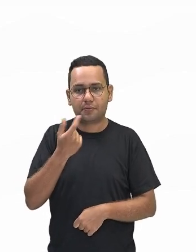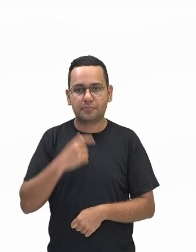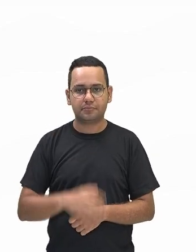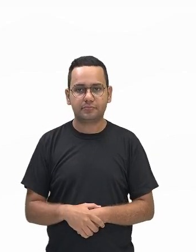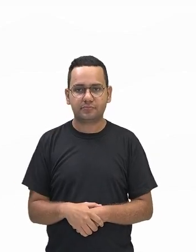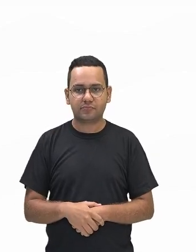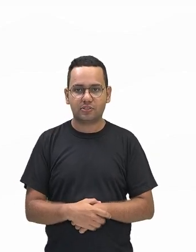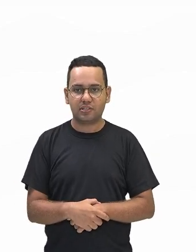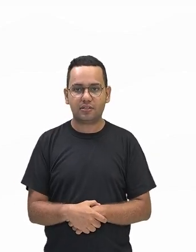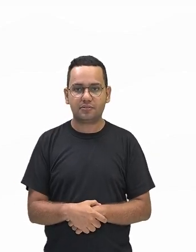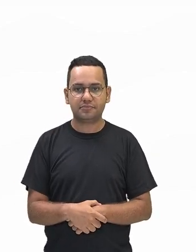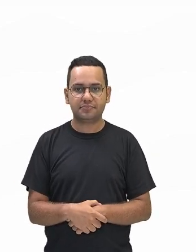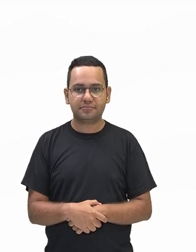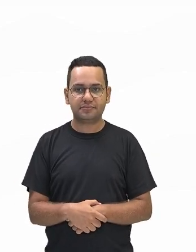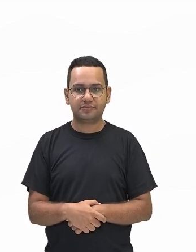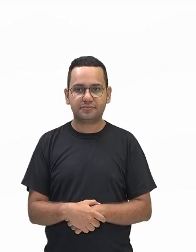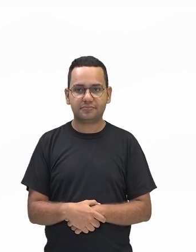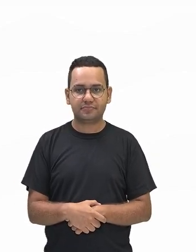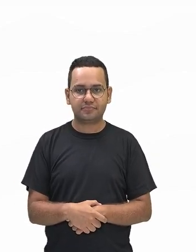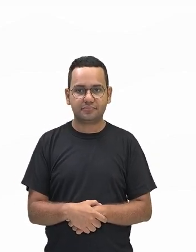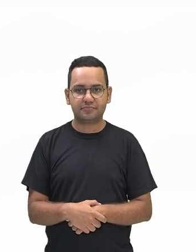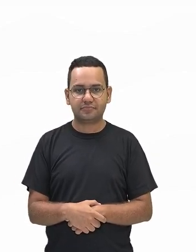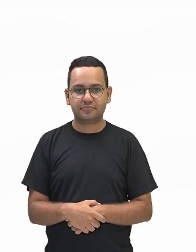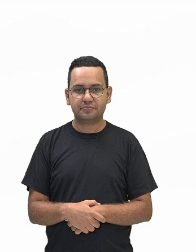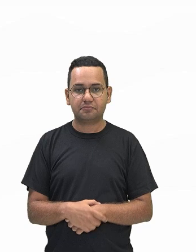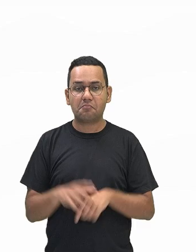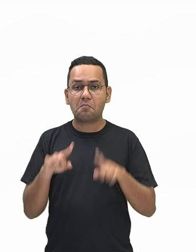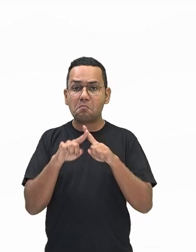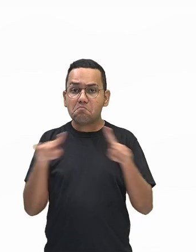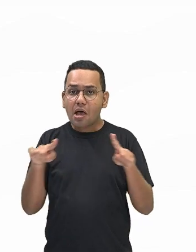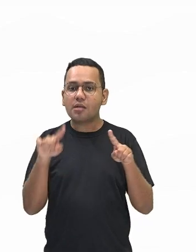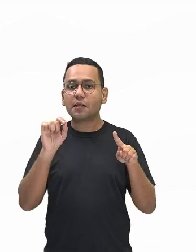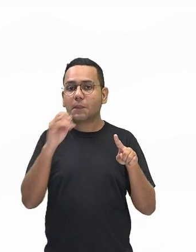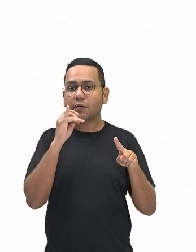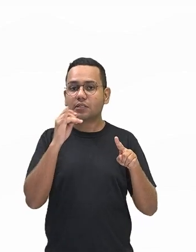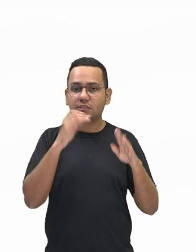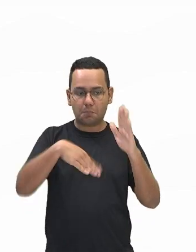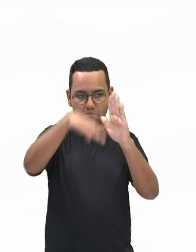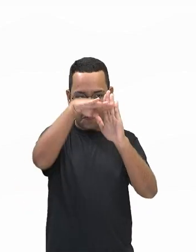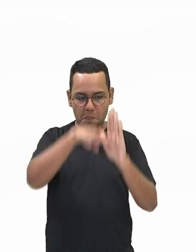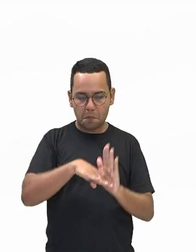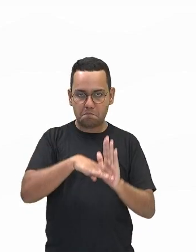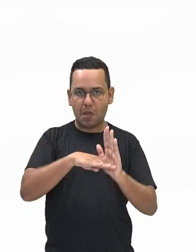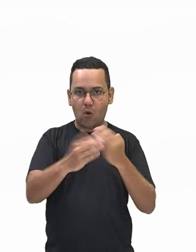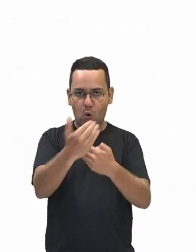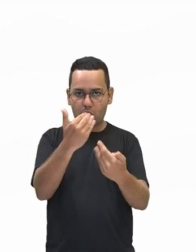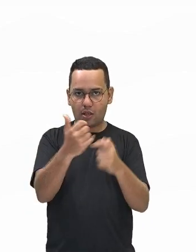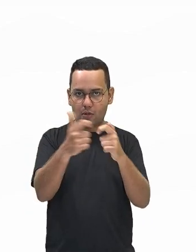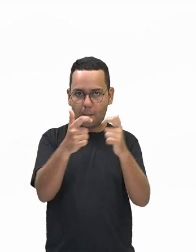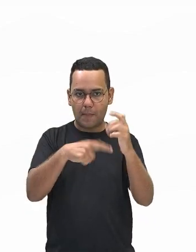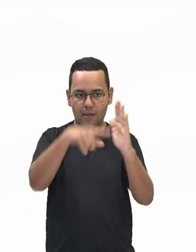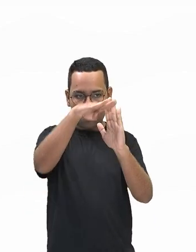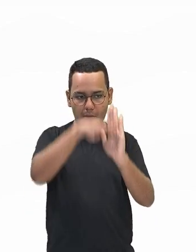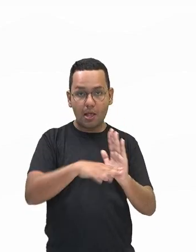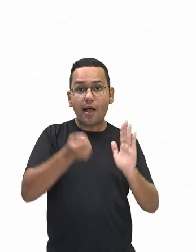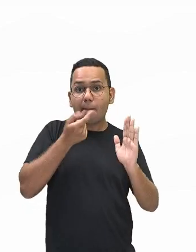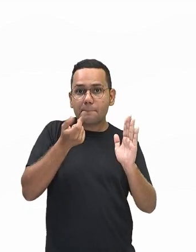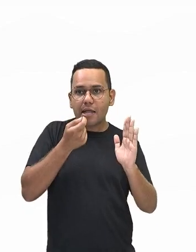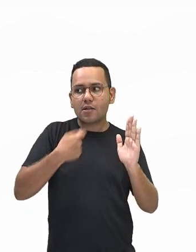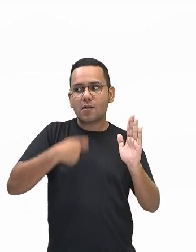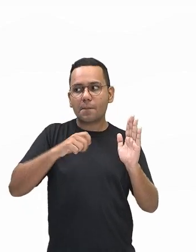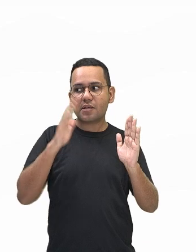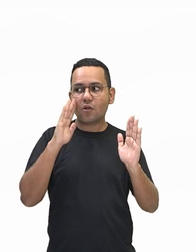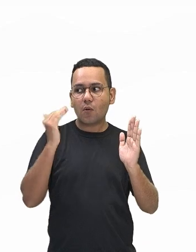também você deve seguir as instruções que são prescritas ali naquela receita médica para garantir a segurança